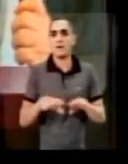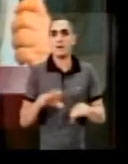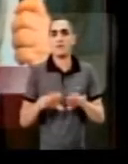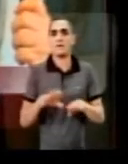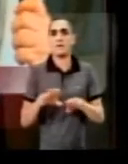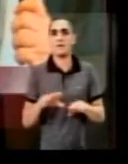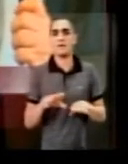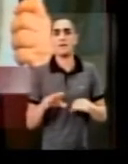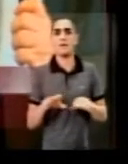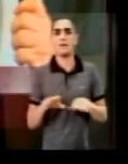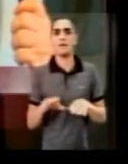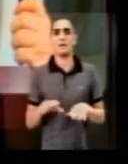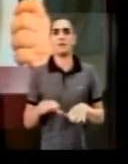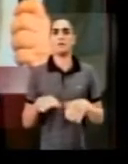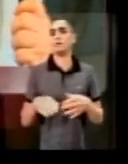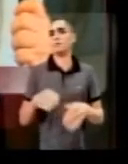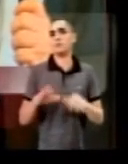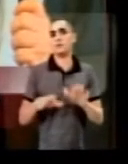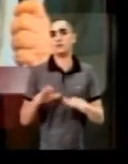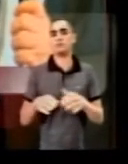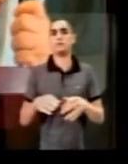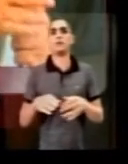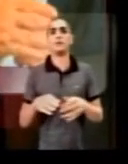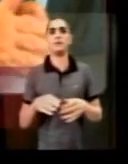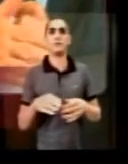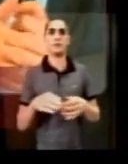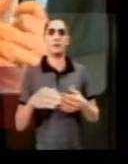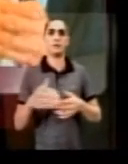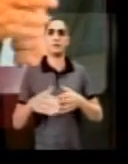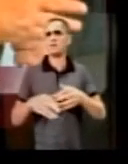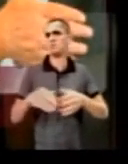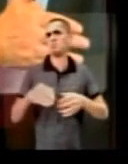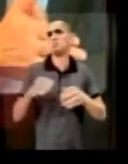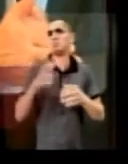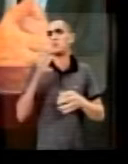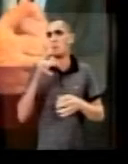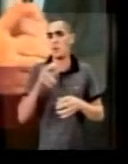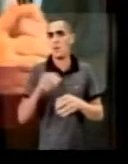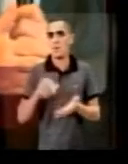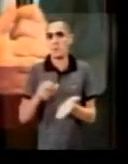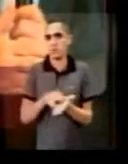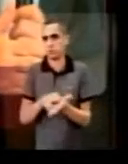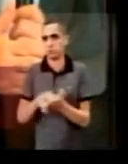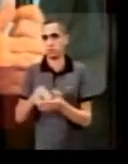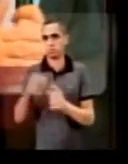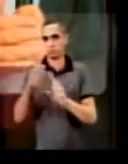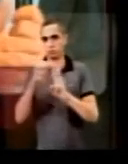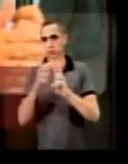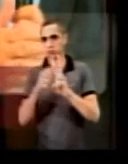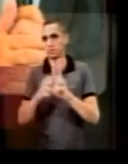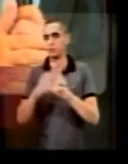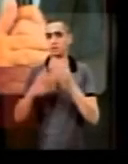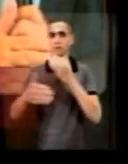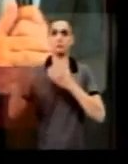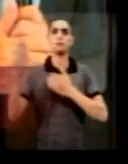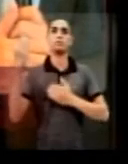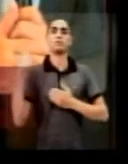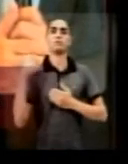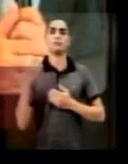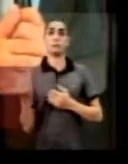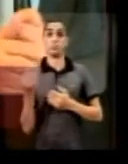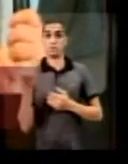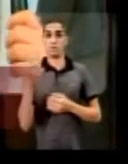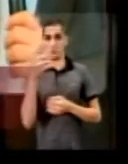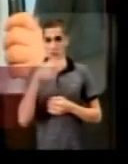casos lá embaixo e ter óbitos altos, ainda que for internado 1 mês, 2 meses atrás. Então, é fundamental que